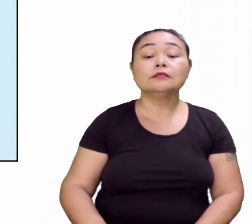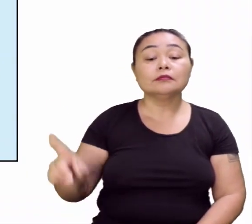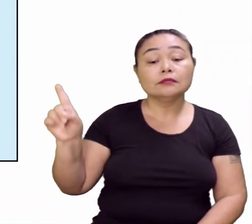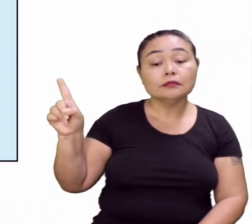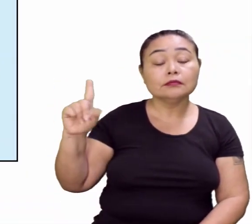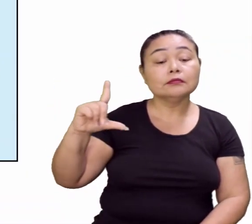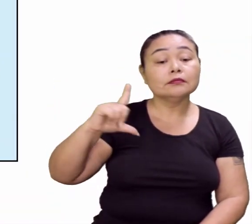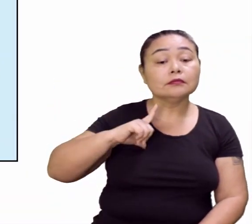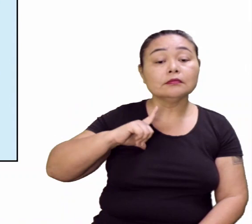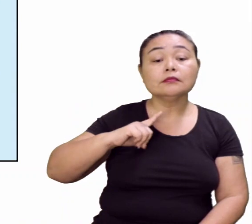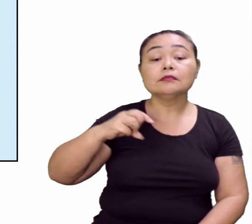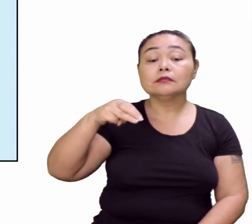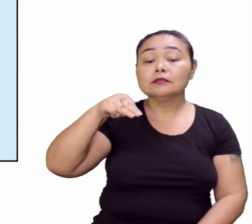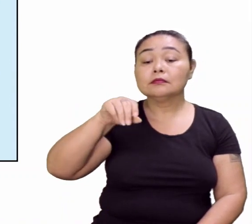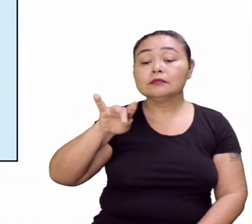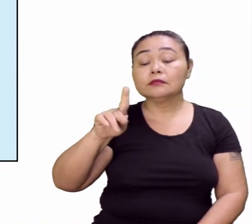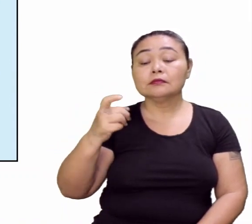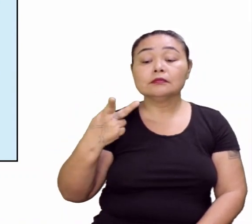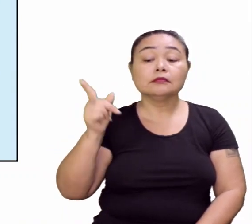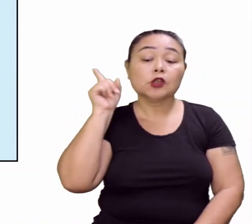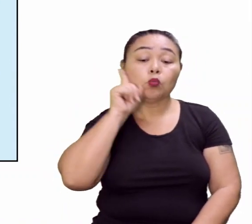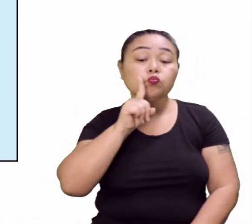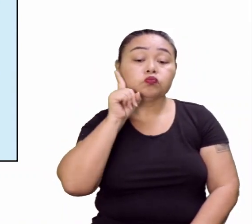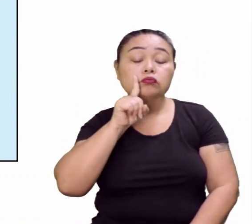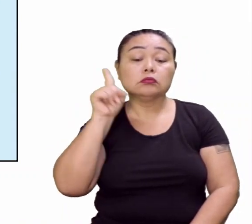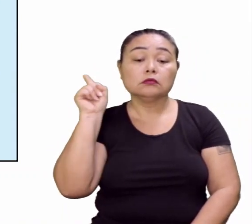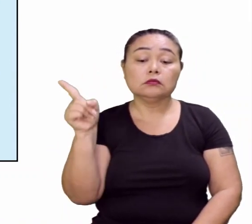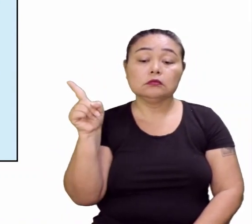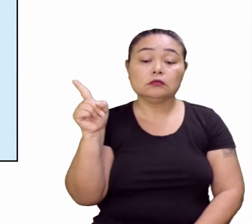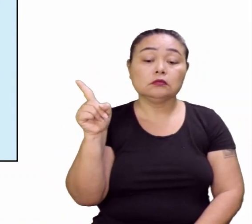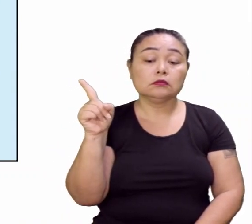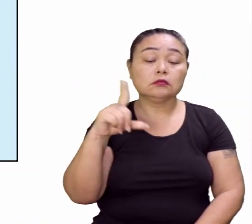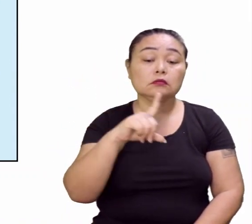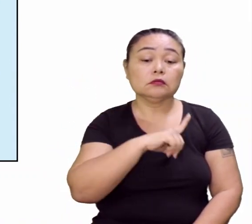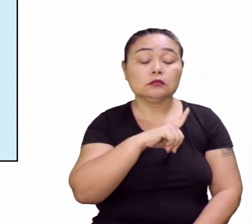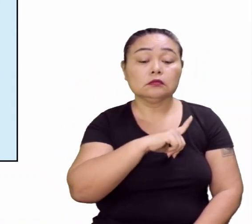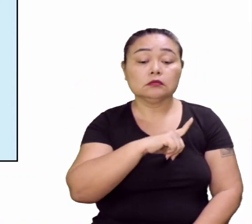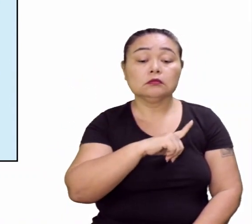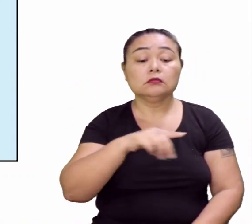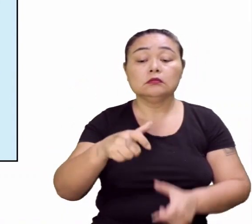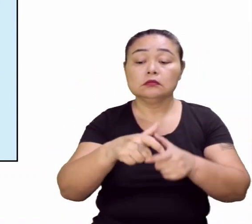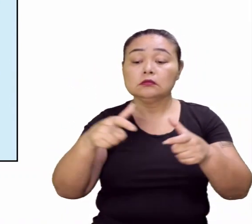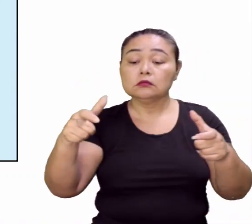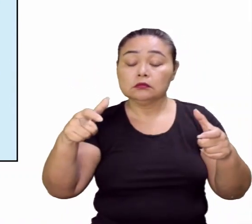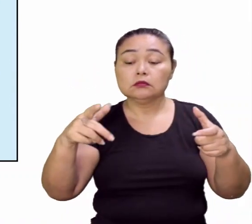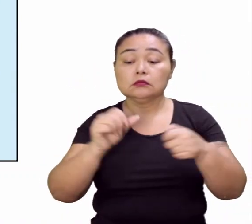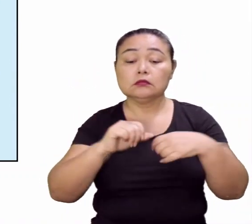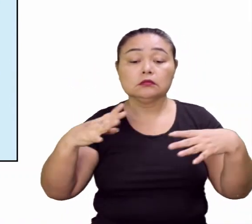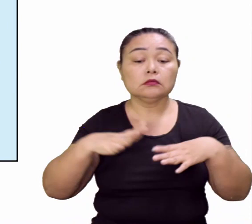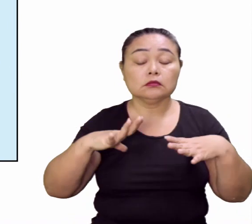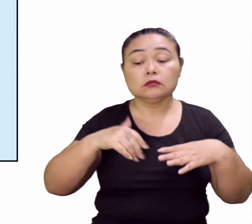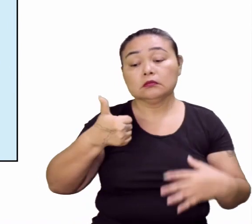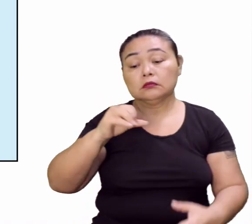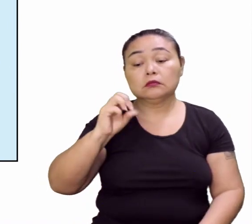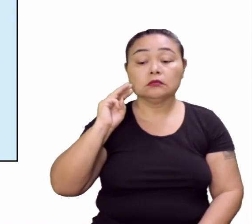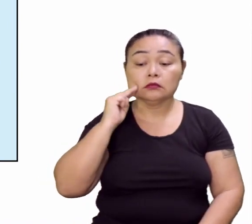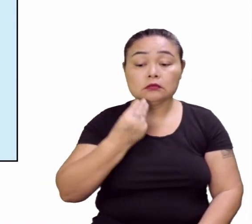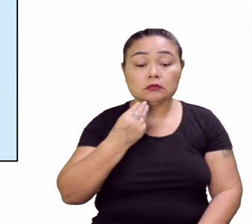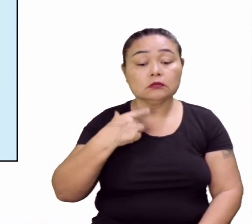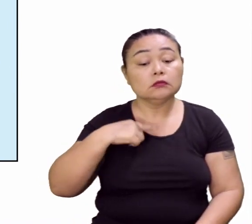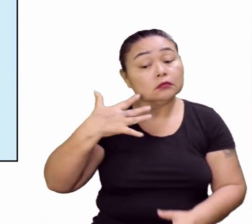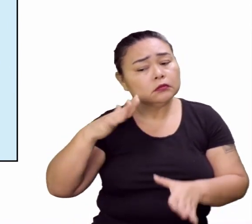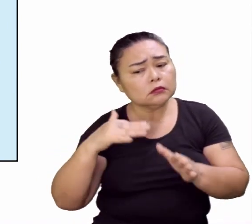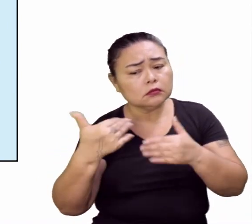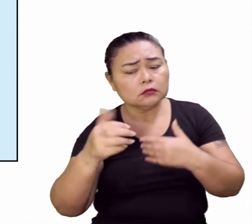E aí a gente tem as metrópoles dos Estados Unidos, ó. Então a gente tem as grandes metrópoles que tem mais de 10 milhões, mas tem outras faixas